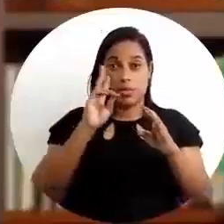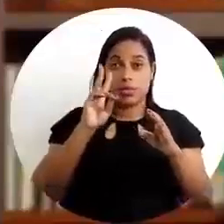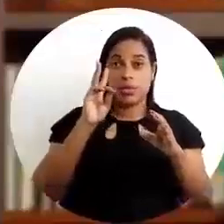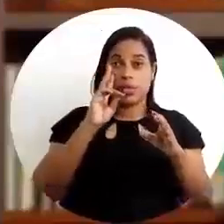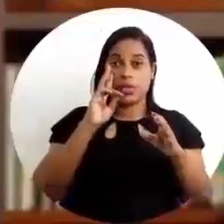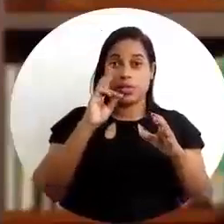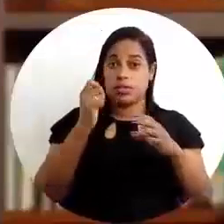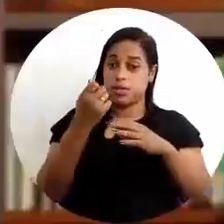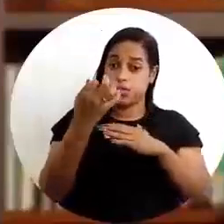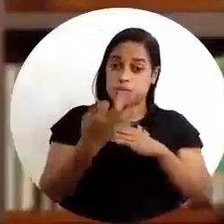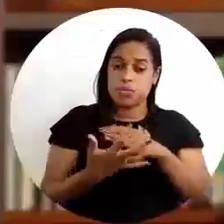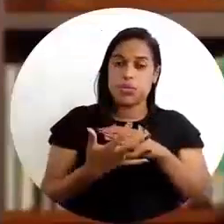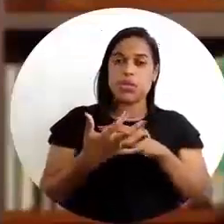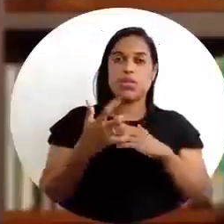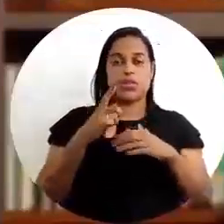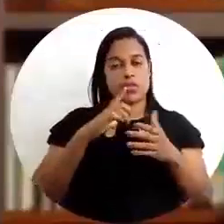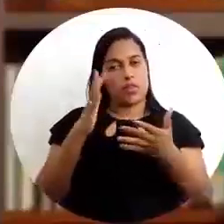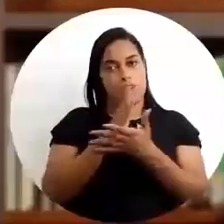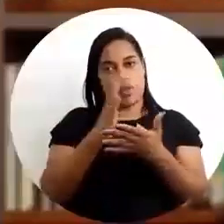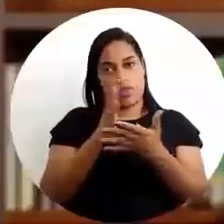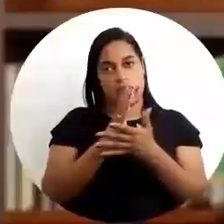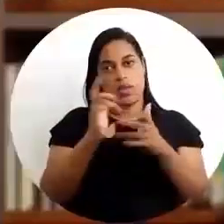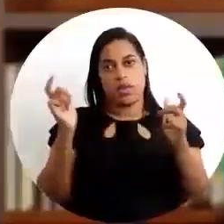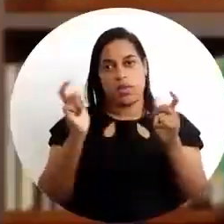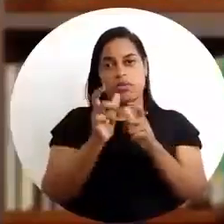bibliográficas. Lembrando que no caderno tem